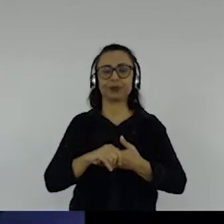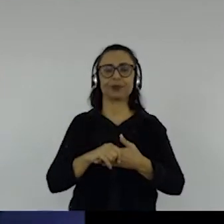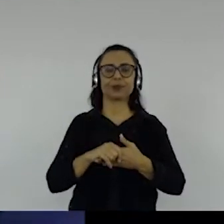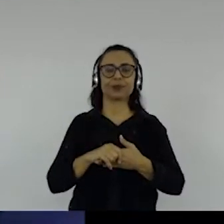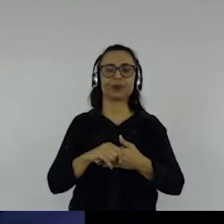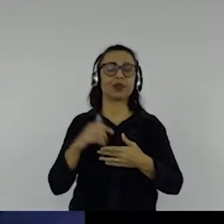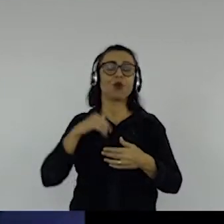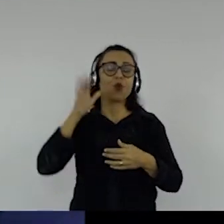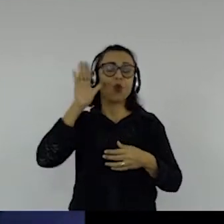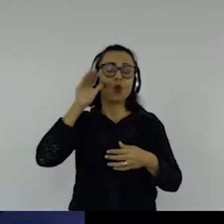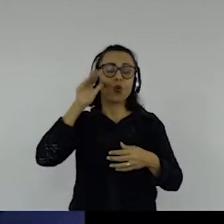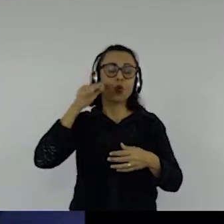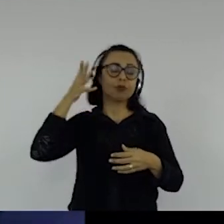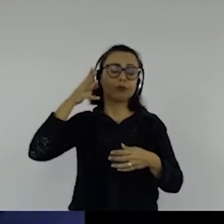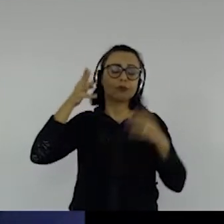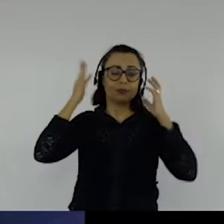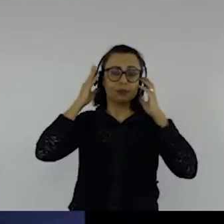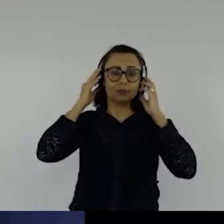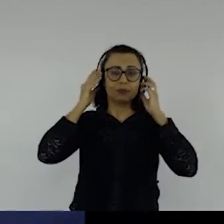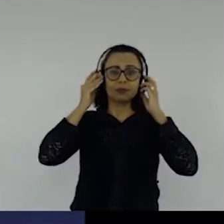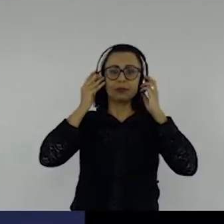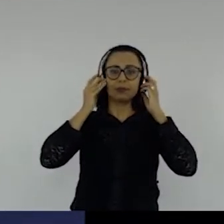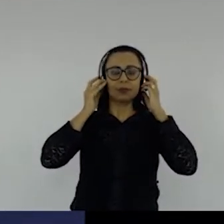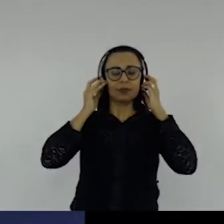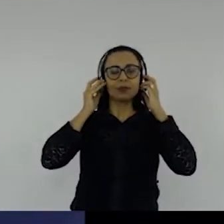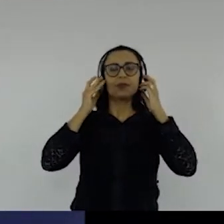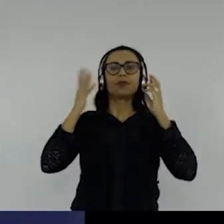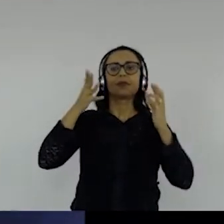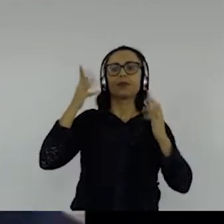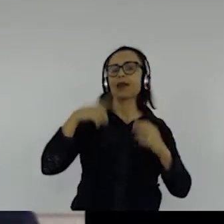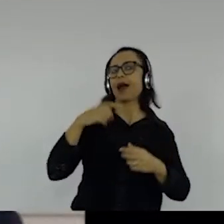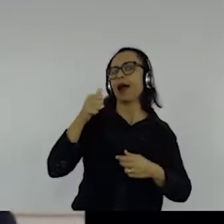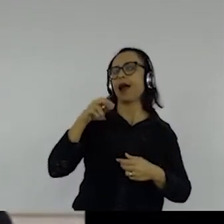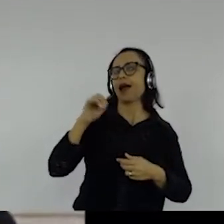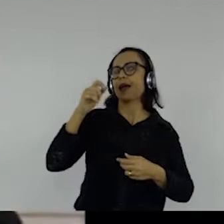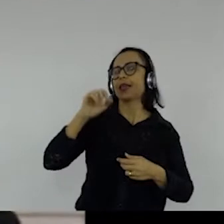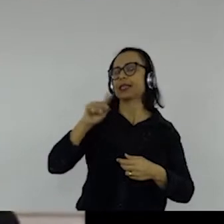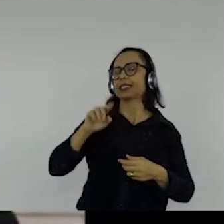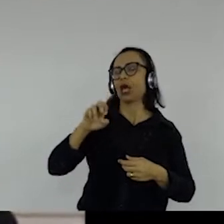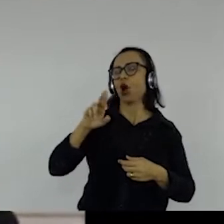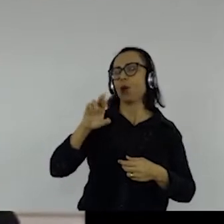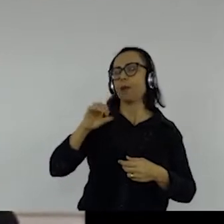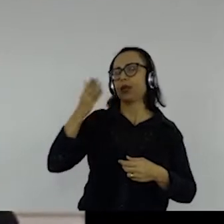curioso para ouvi-los aqui, doutora Ana, doutor José Roberto Castro.